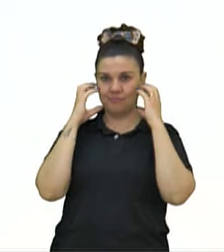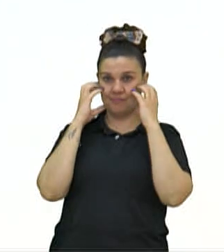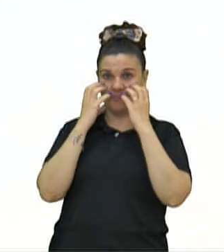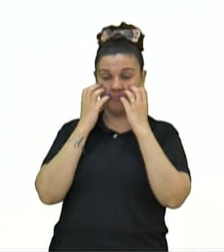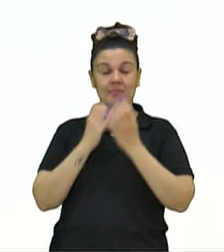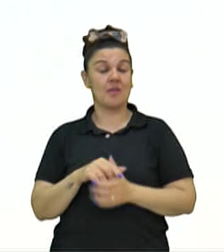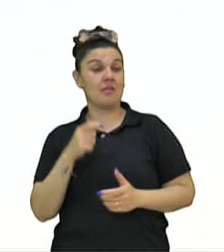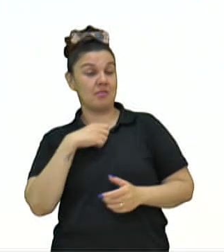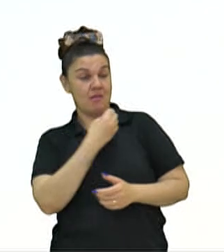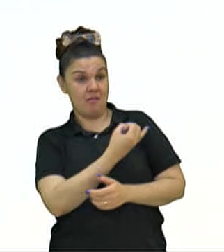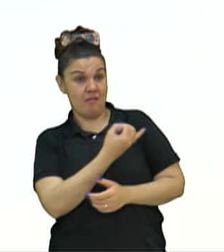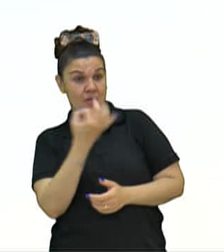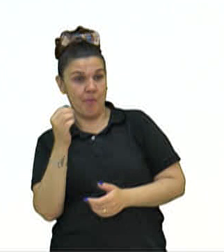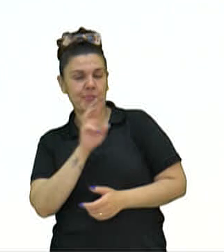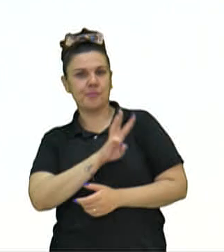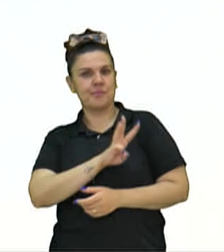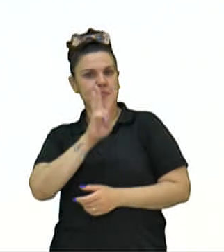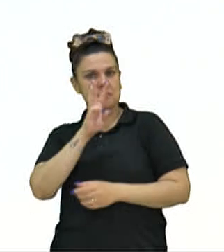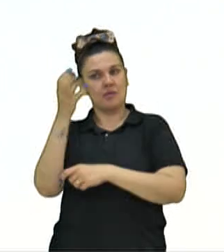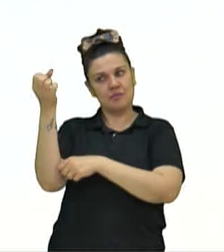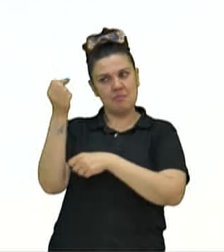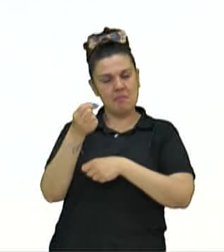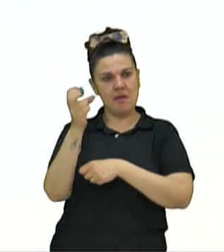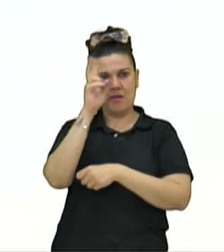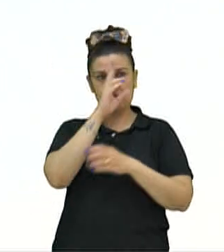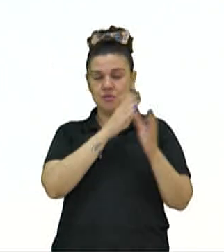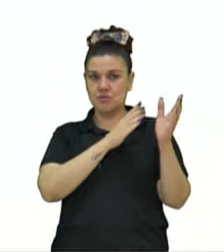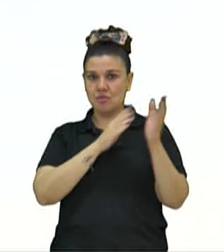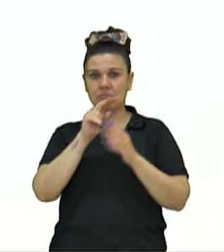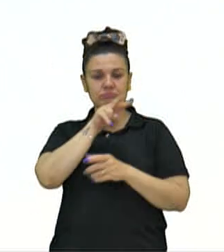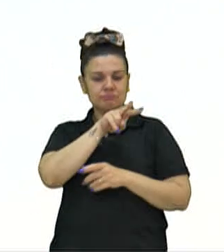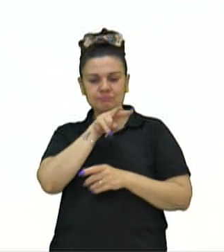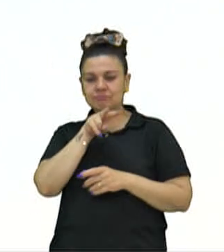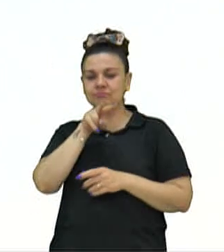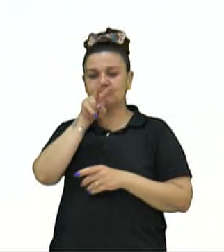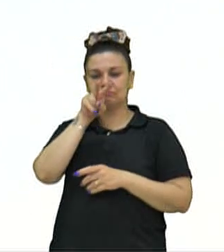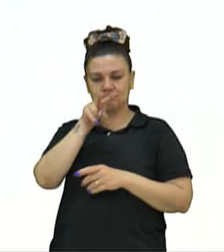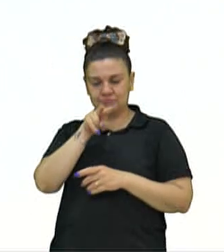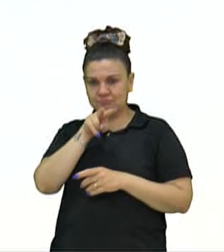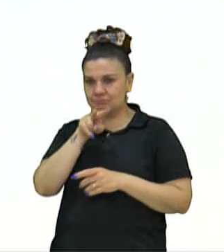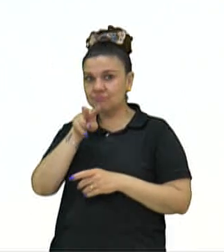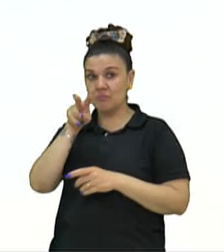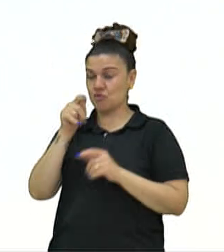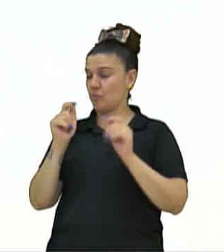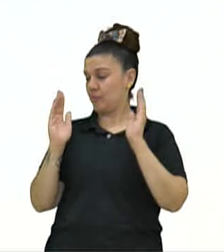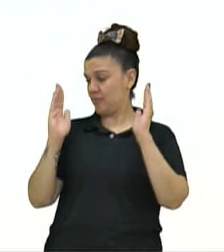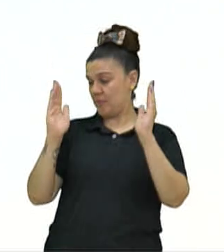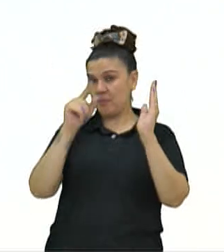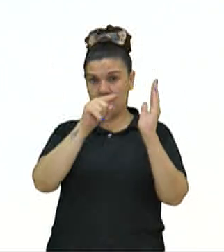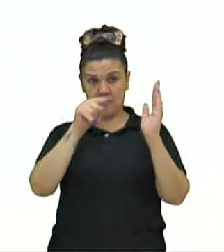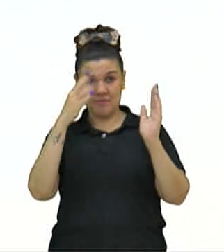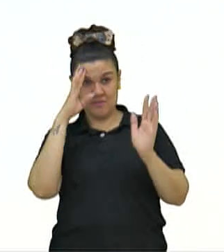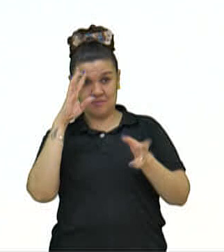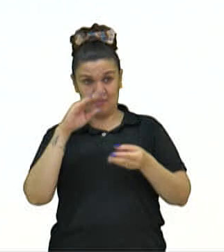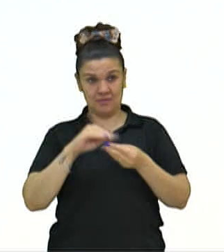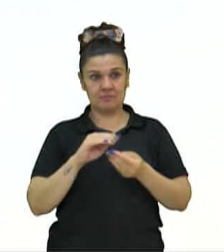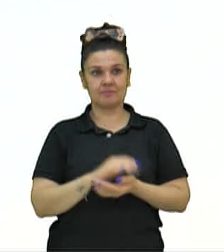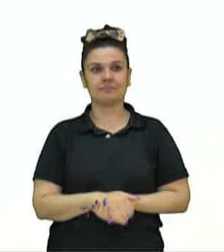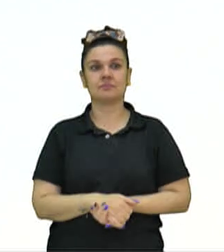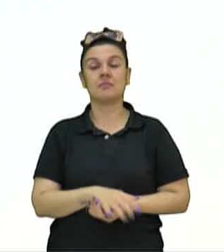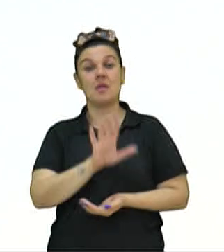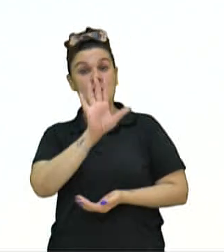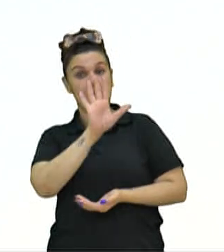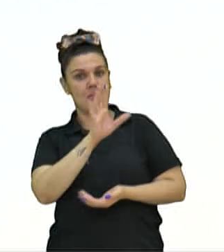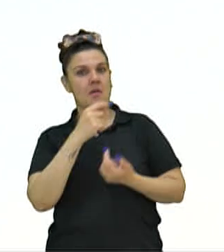sites que eu consigo baixar a historinha e tá lá, ó, consigo ler a historinha. Toda, né? Eu peguei só um pedacinho aqui para vocês conhecerem, mas